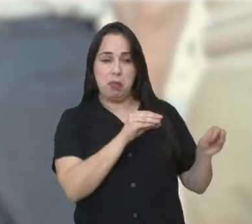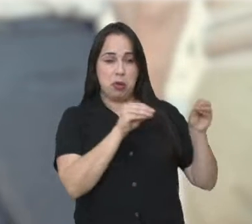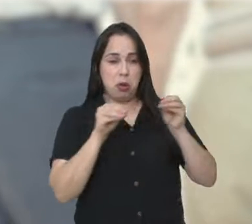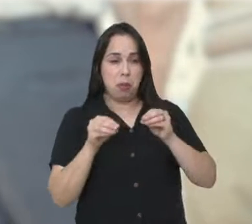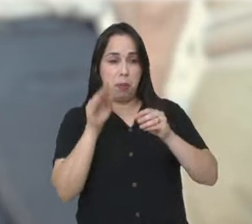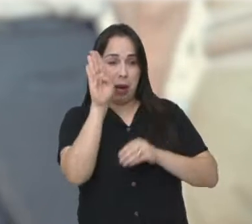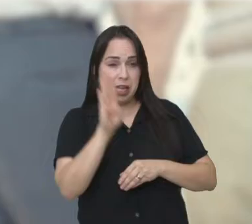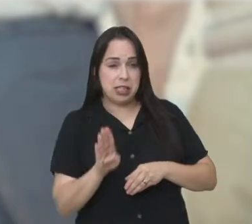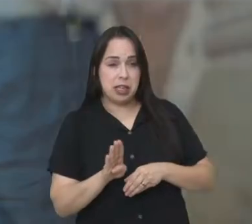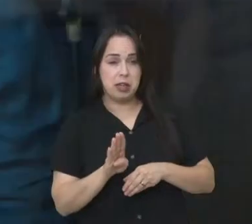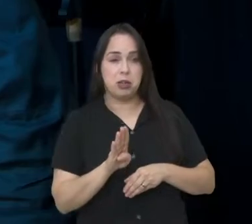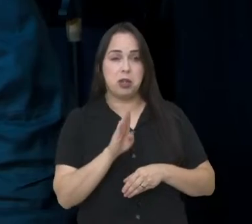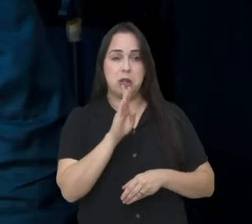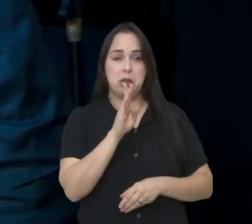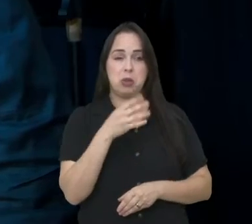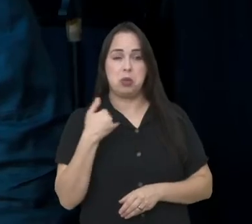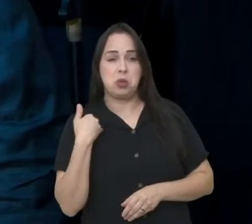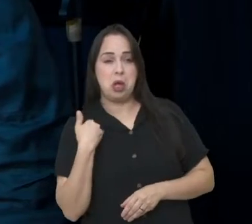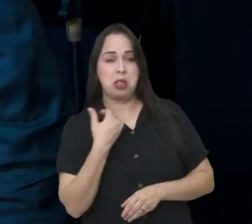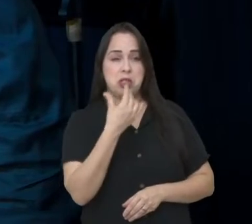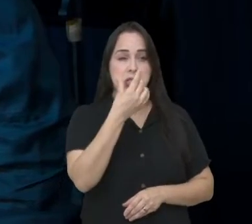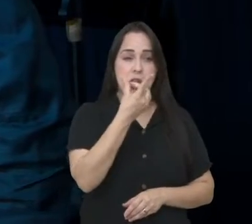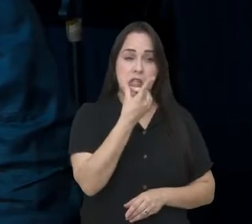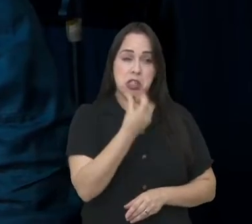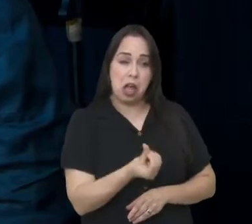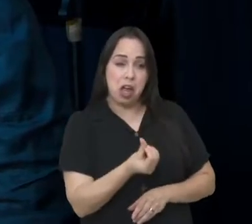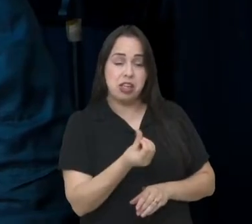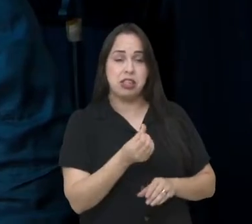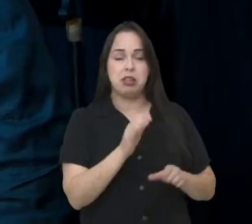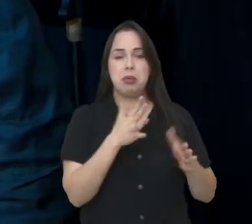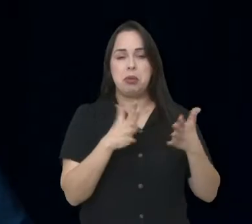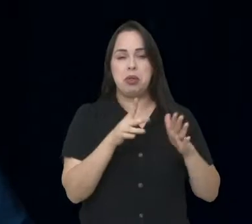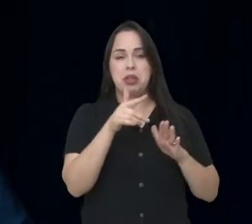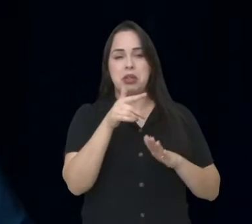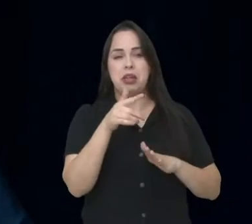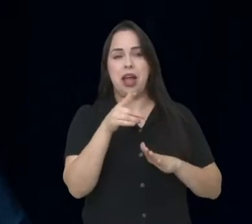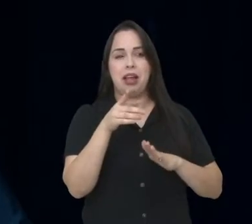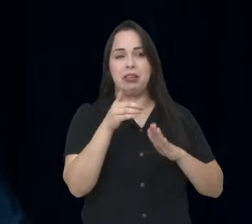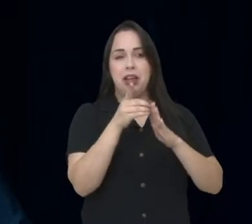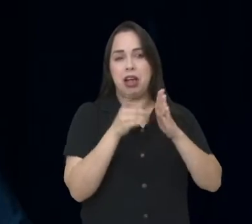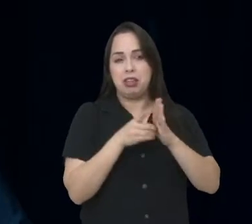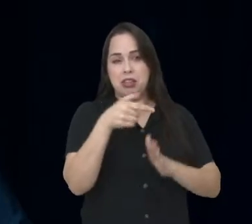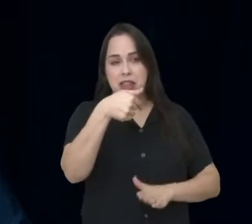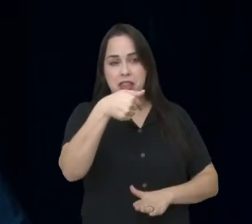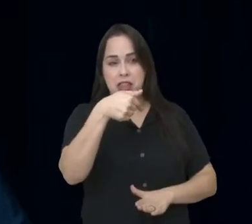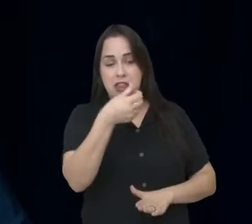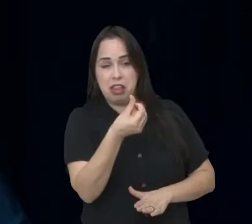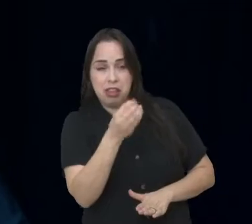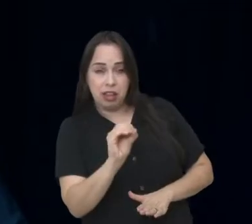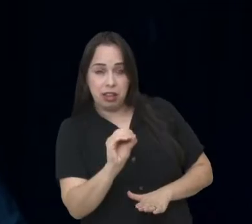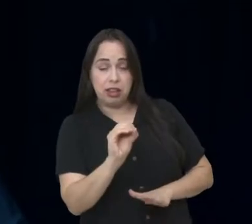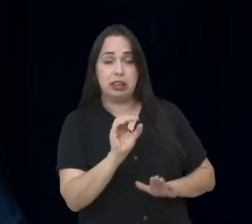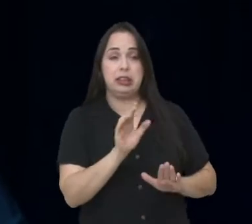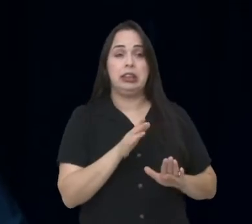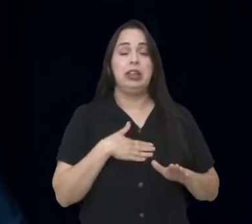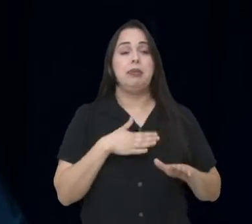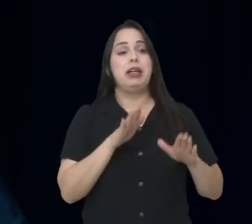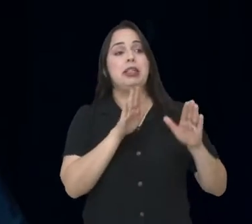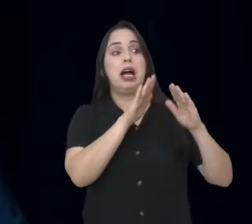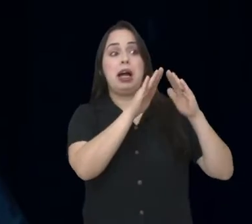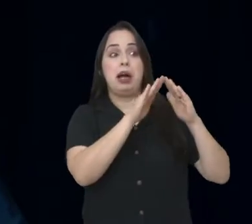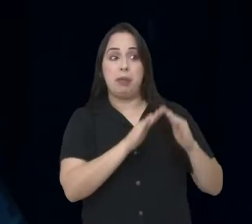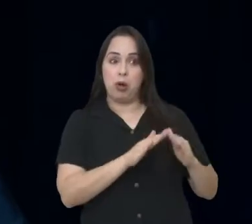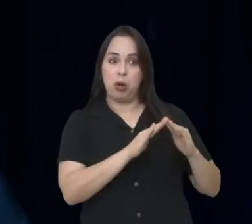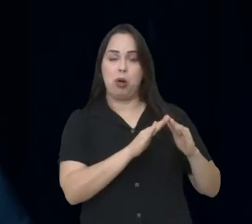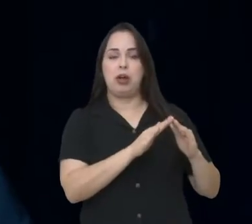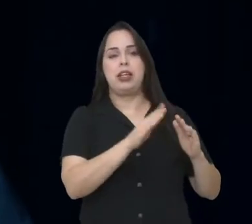sido começo de 60, década de 60. E antes dele vir para São José, ele teve em São